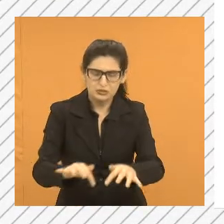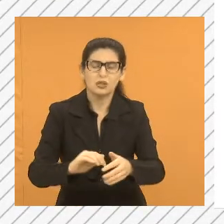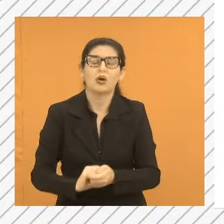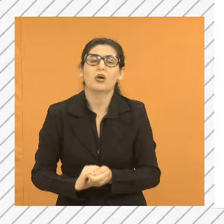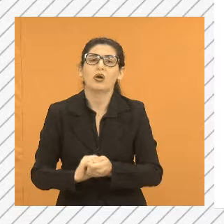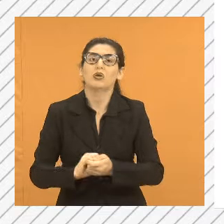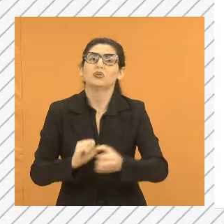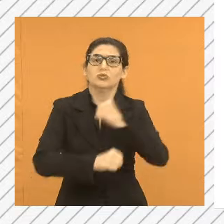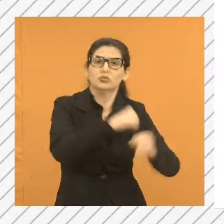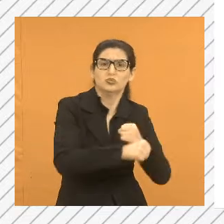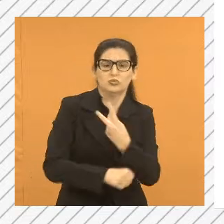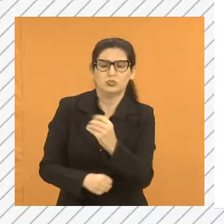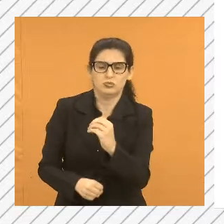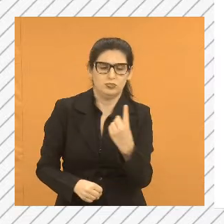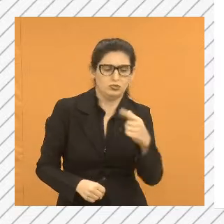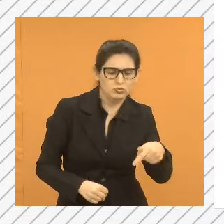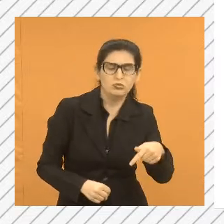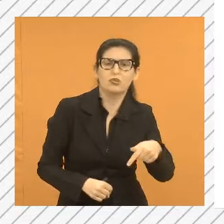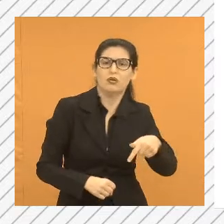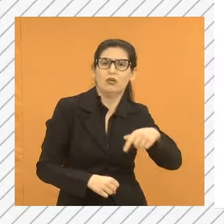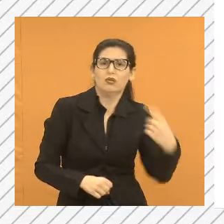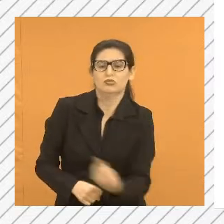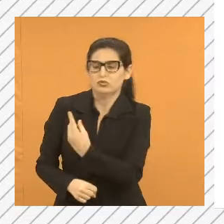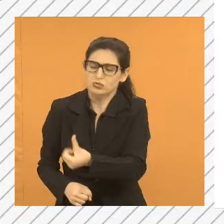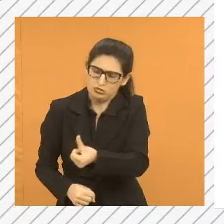de 2017, com